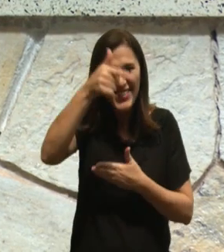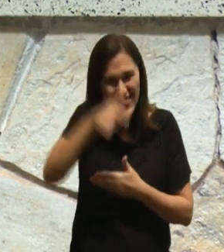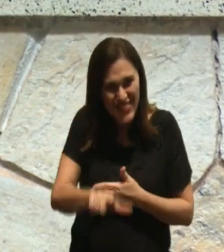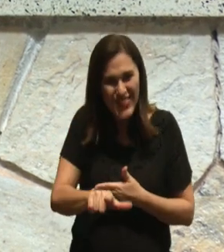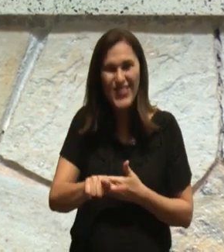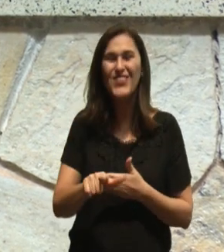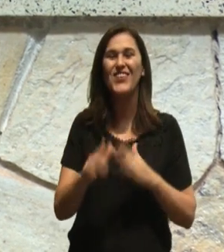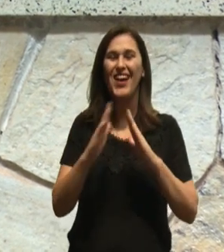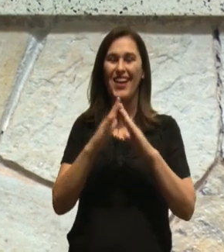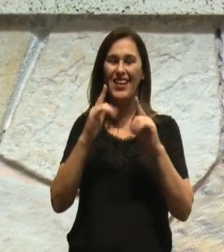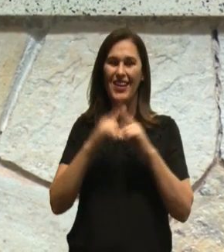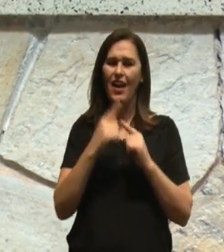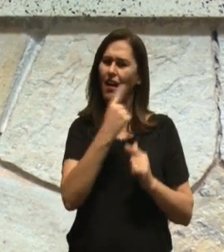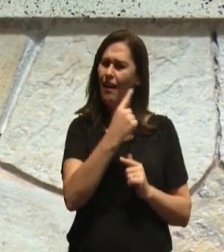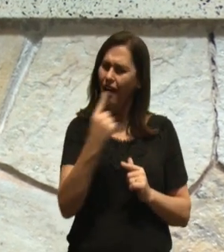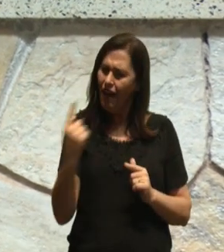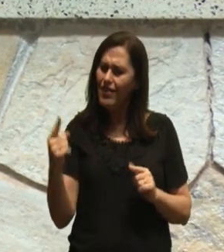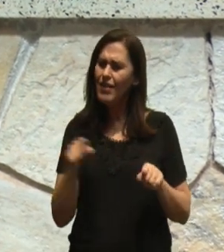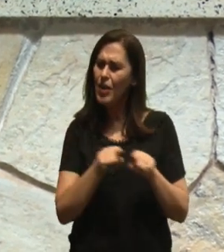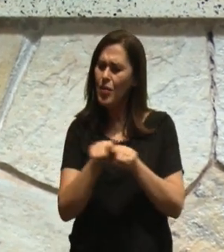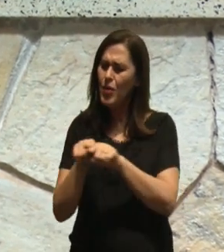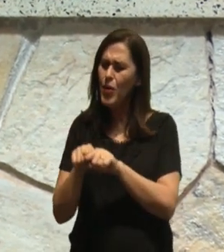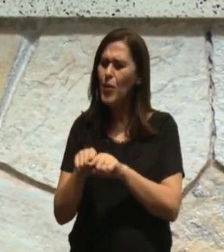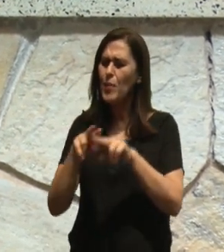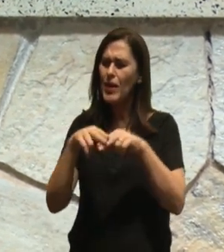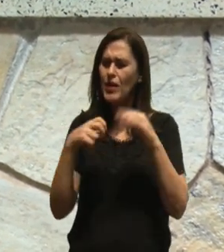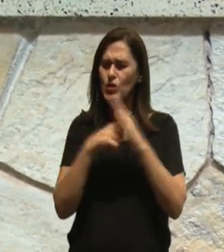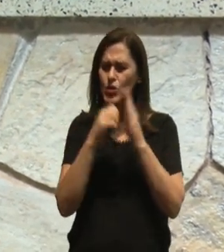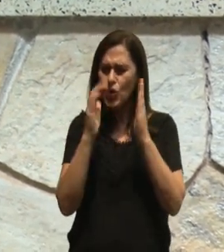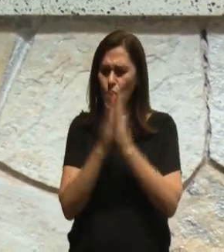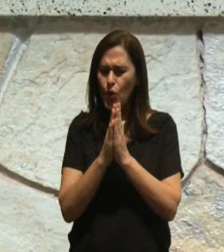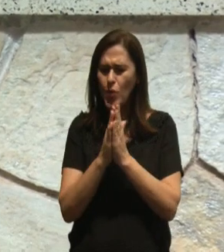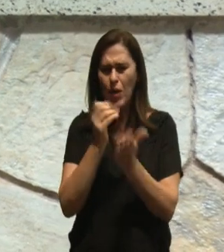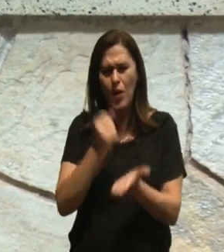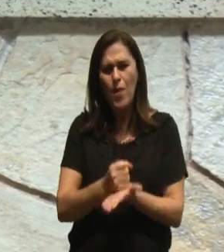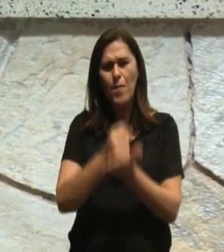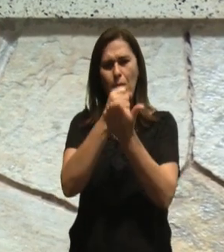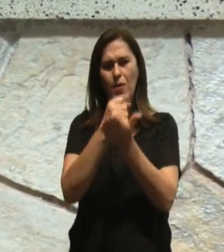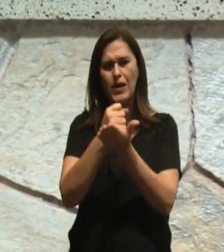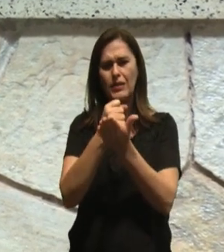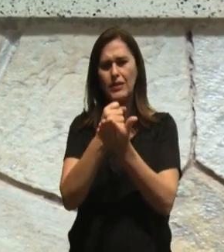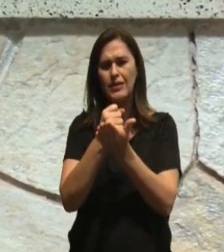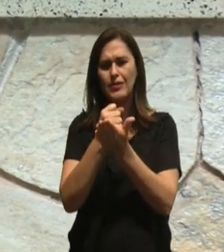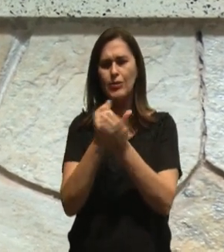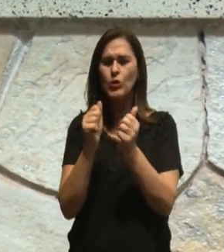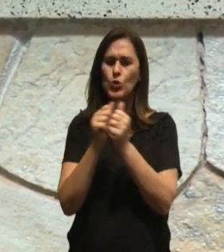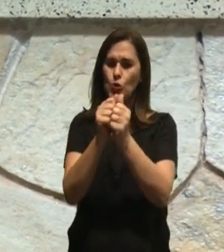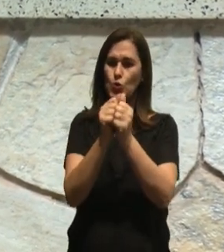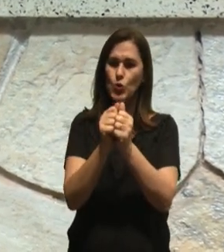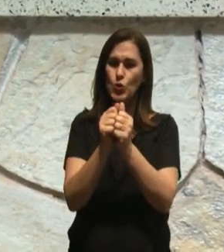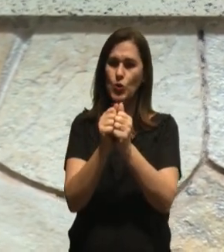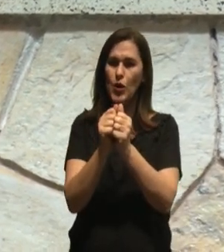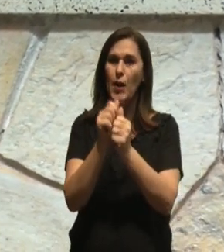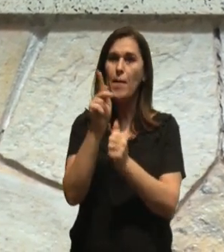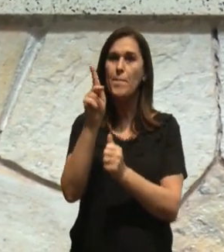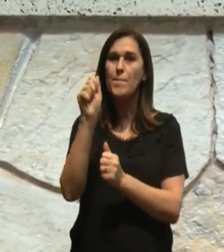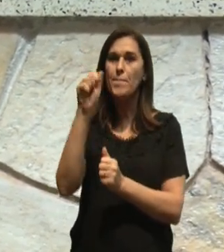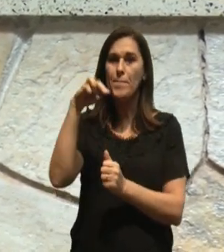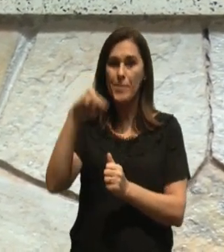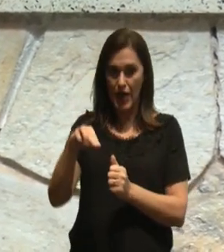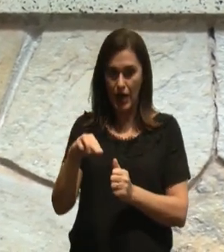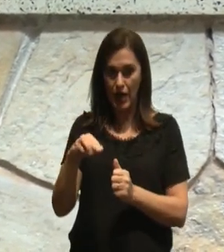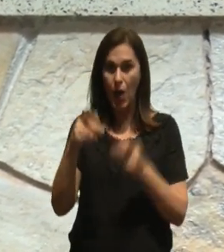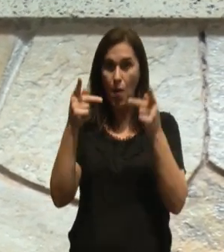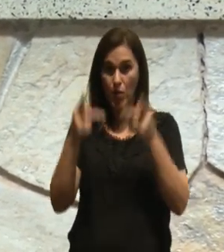igreja e a cada irmão em particular pelas orações, pelo apoio e pela parceria através do PAN Brasil, da Junta